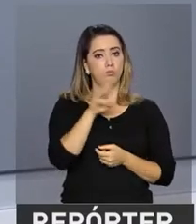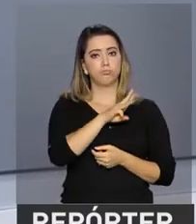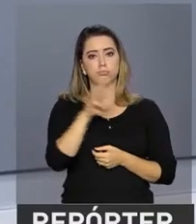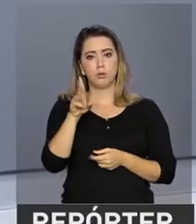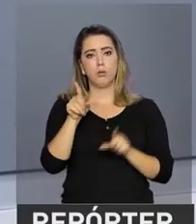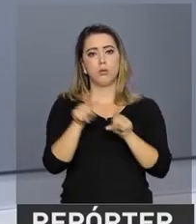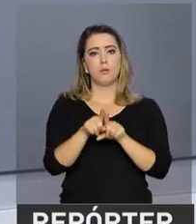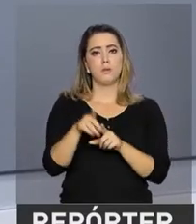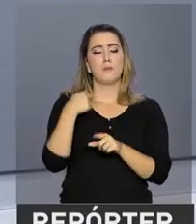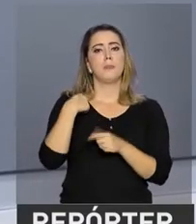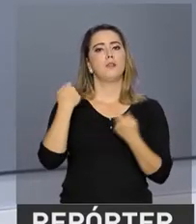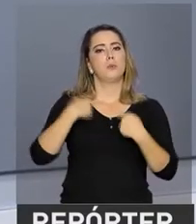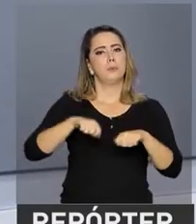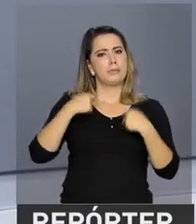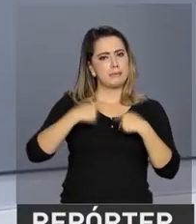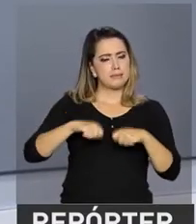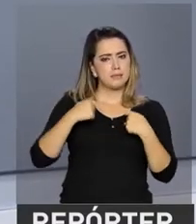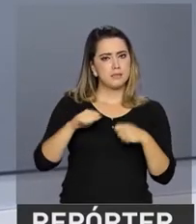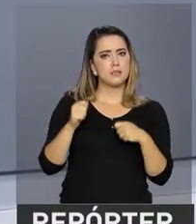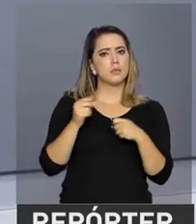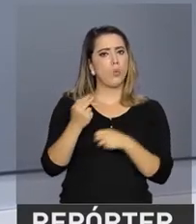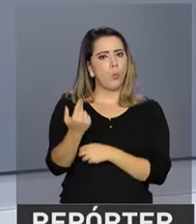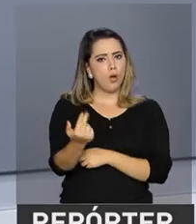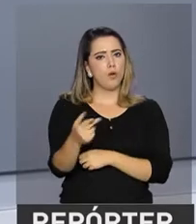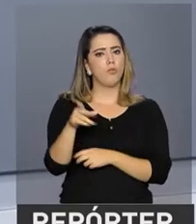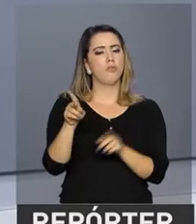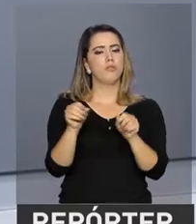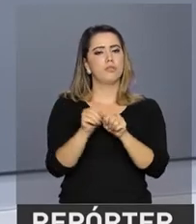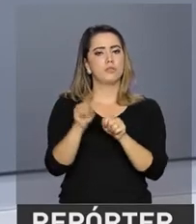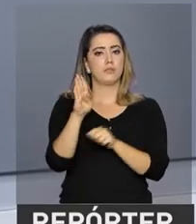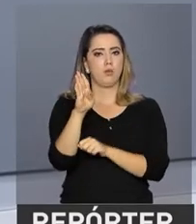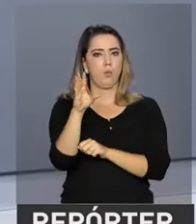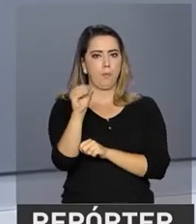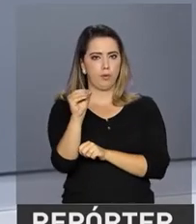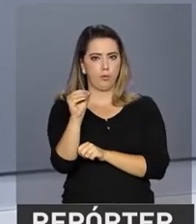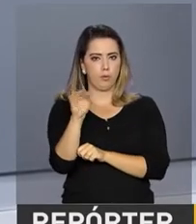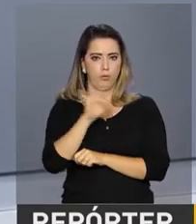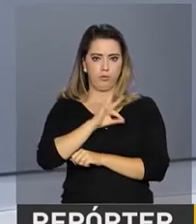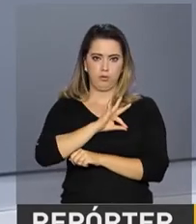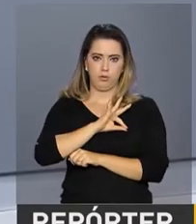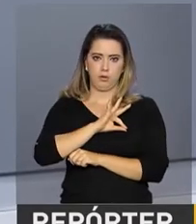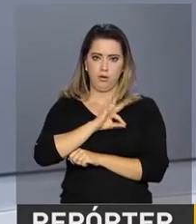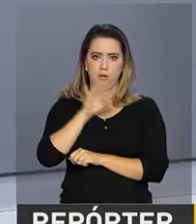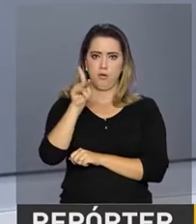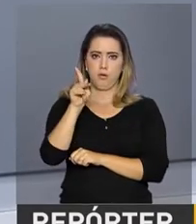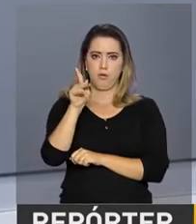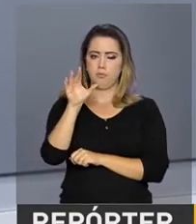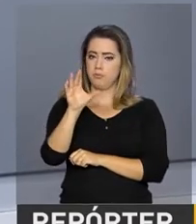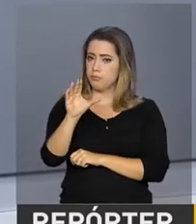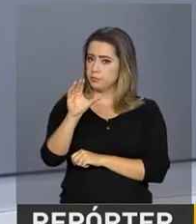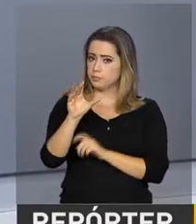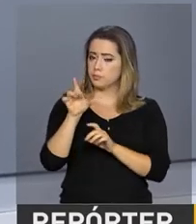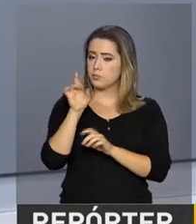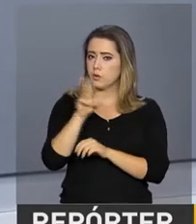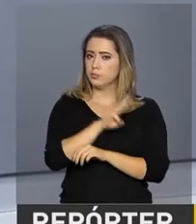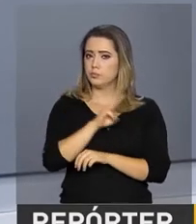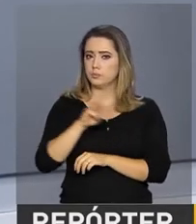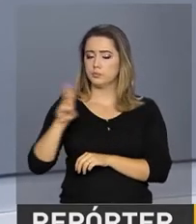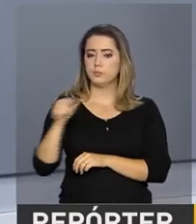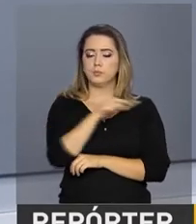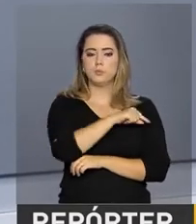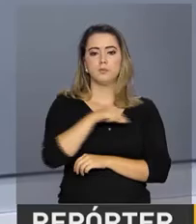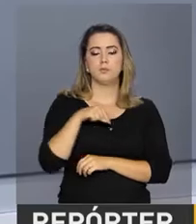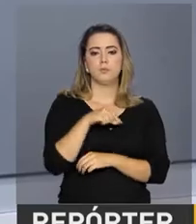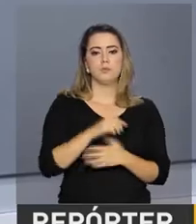rodoviária federal não substitui o boletim de ocorrência junto à polícia civil para acessar a nova ferramenta só entrar no site da polícia